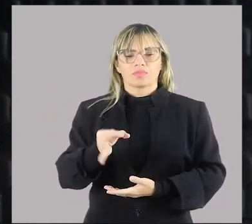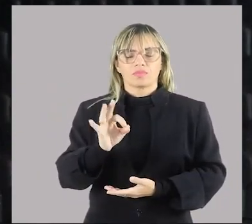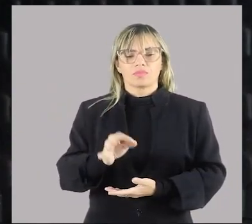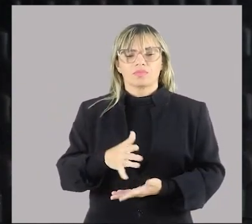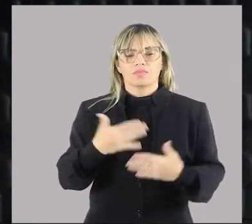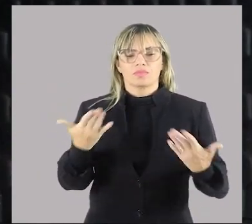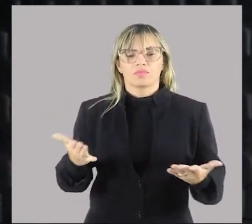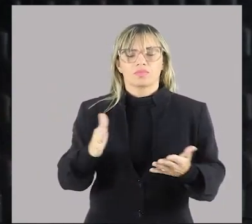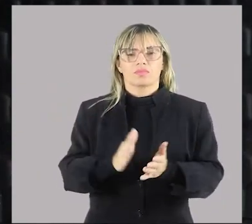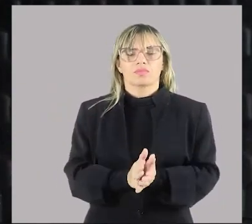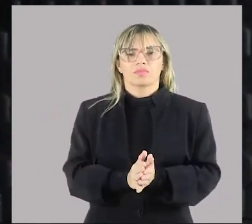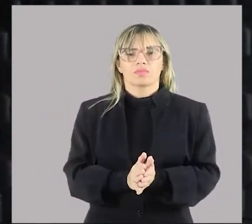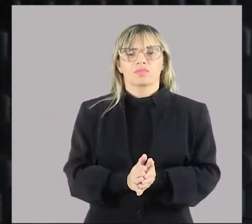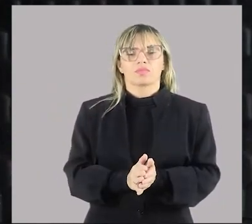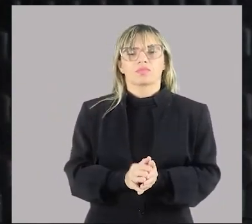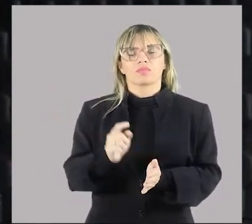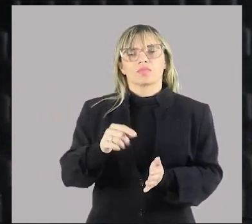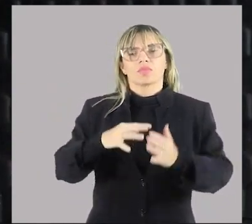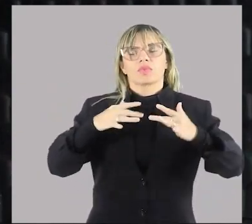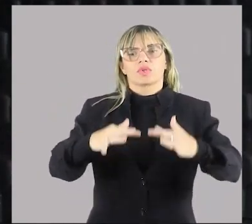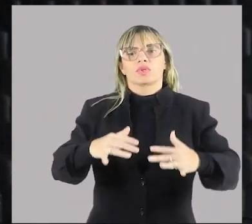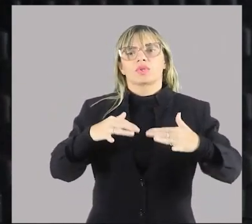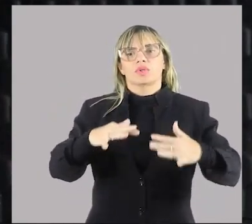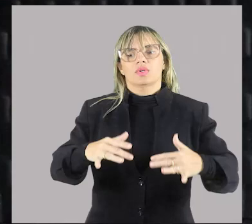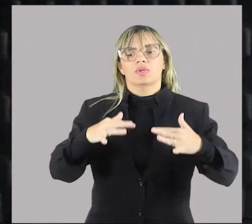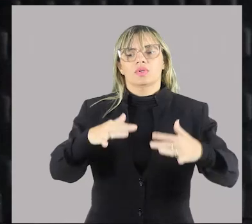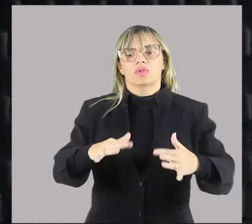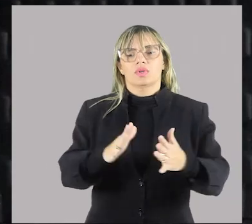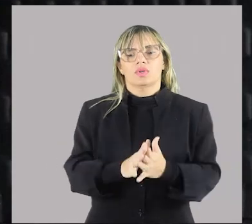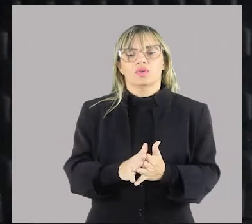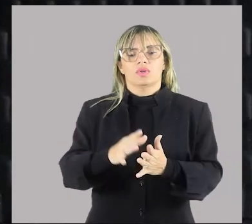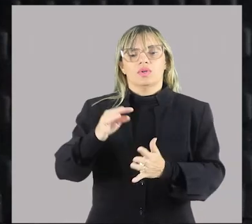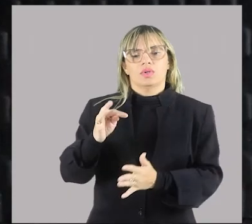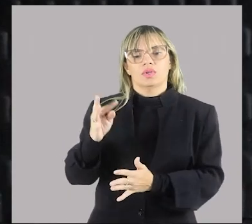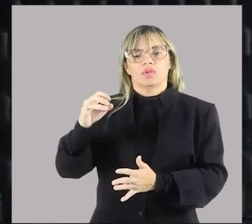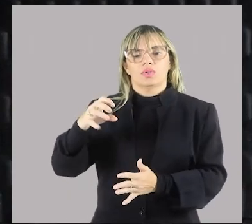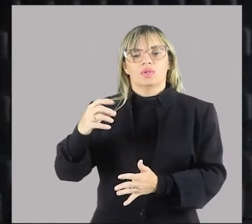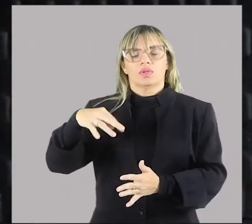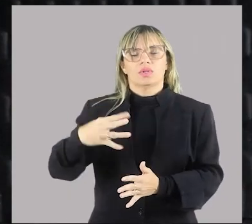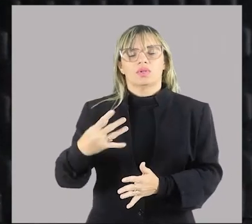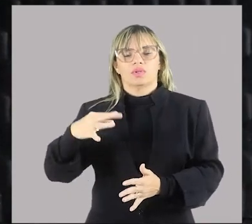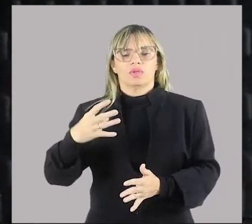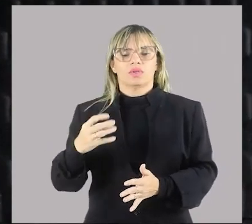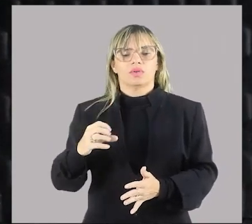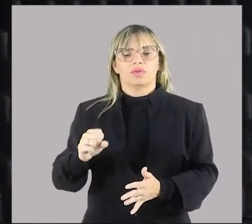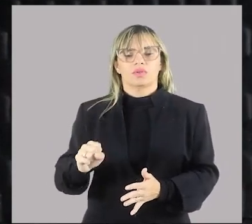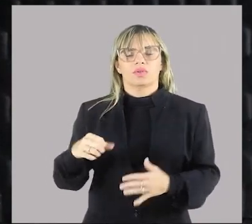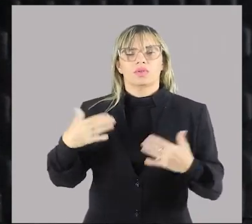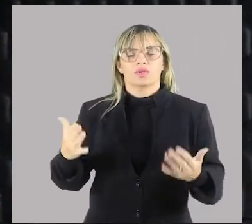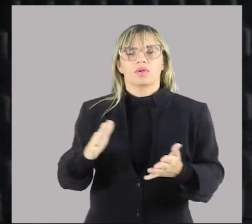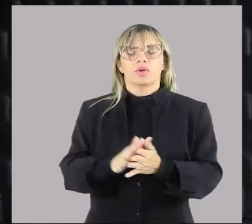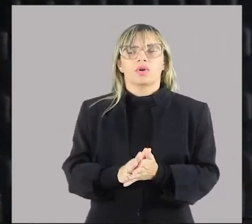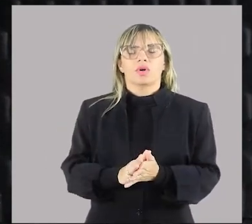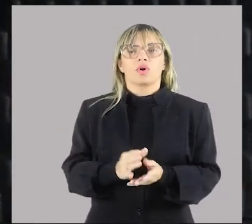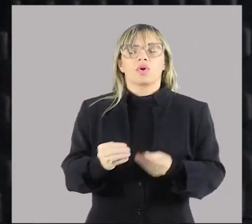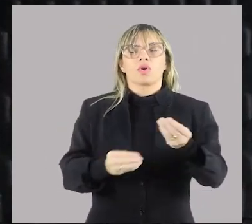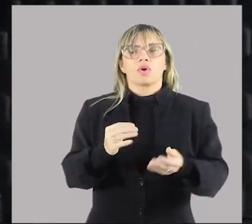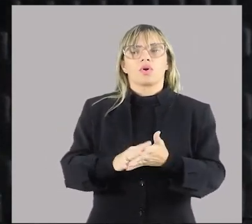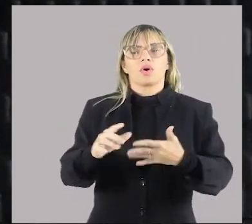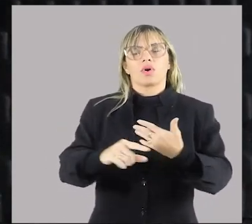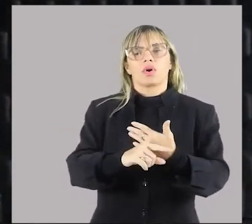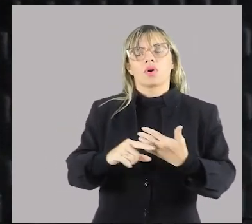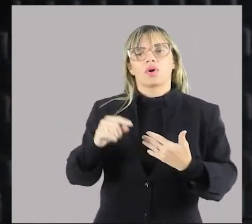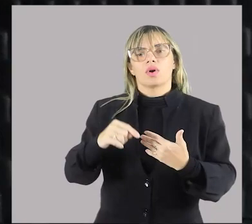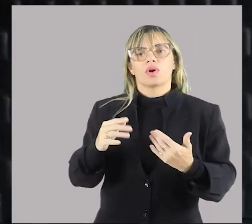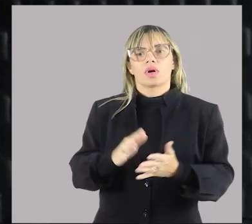o movimento tenentista, ou melhor falando, os tenentismos. Porque, como diria Edgar Carone, não foi apenas